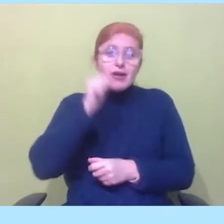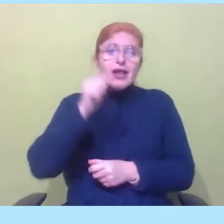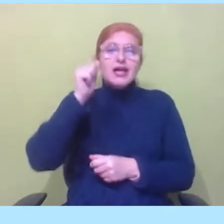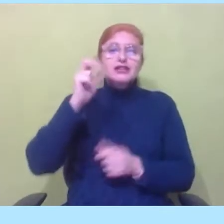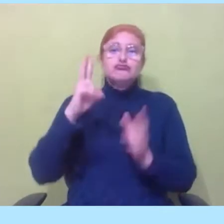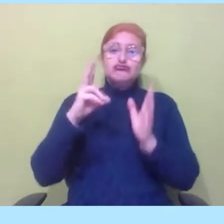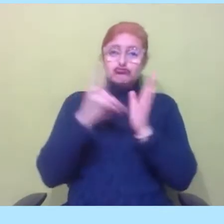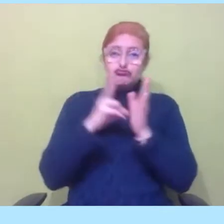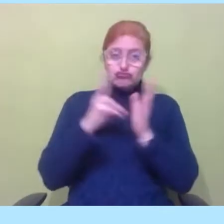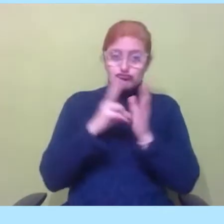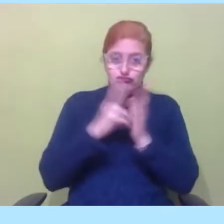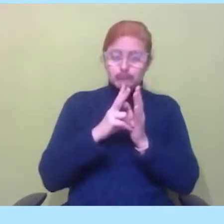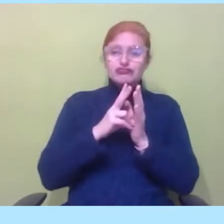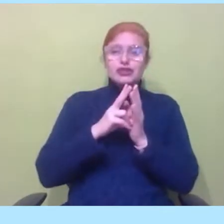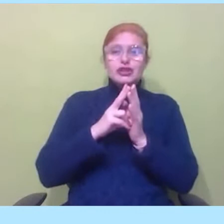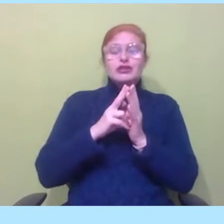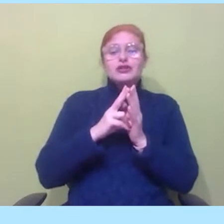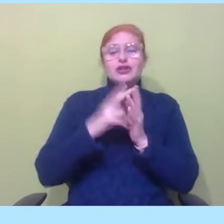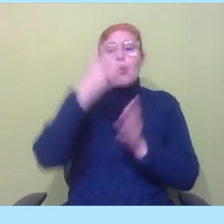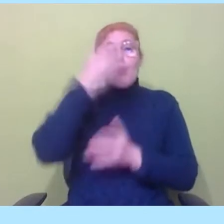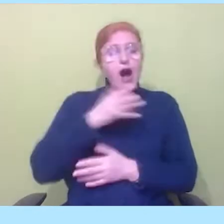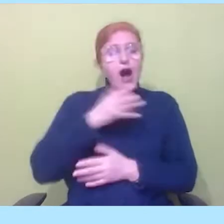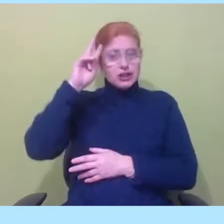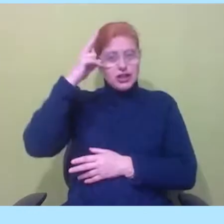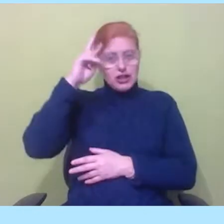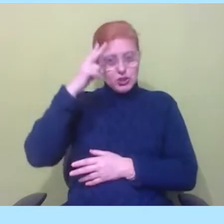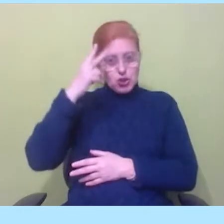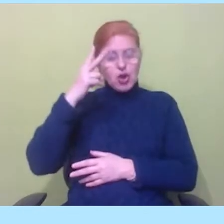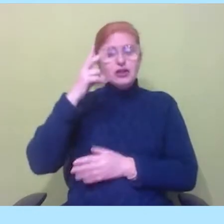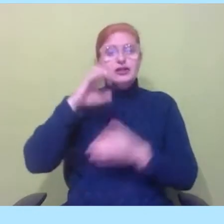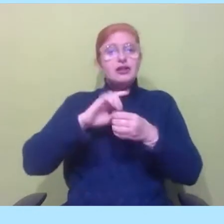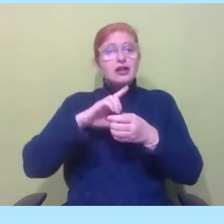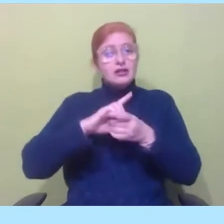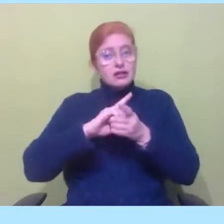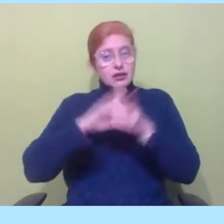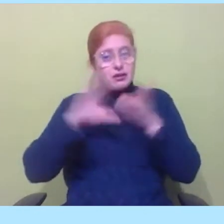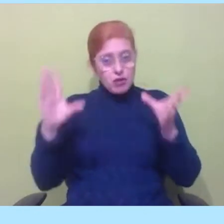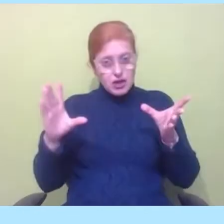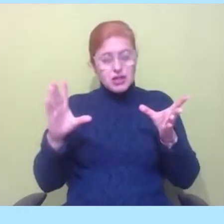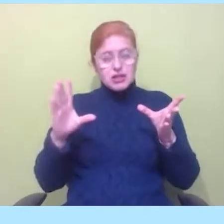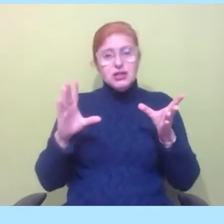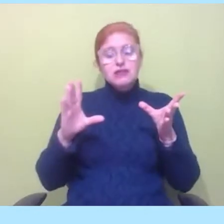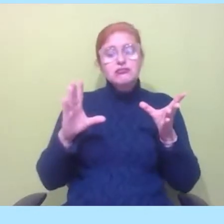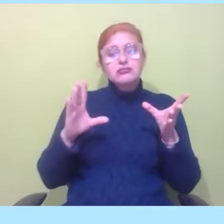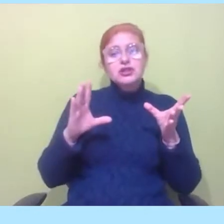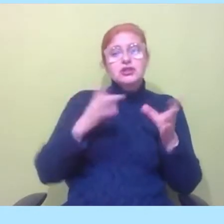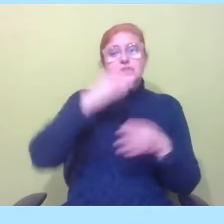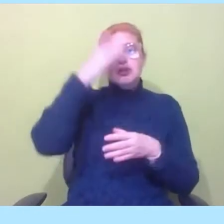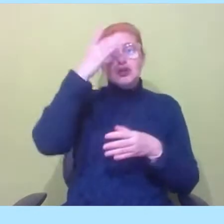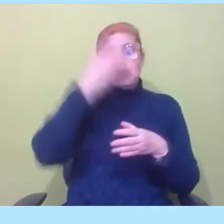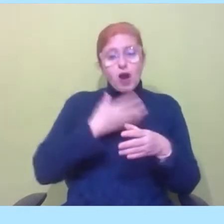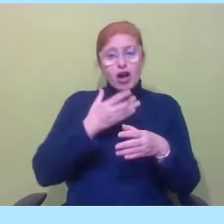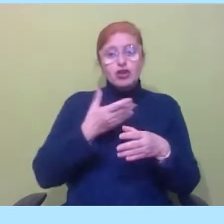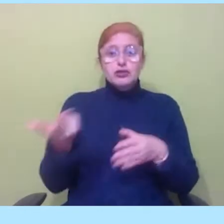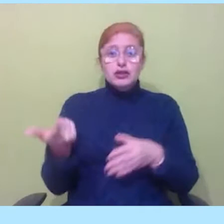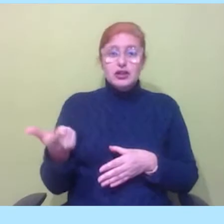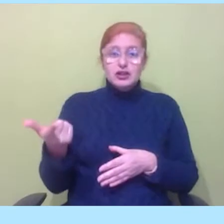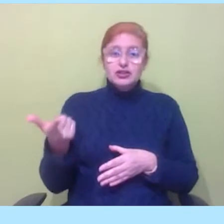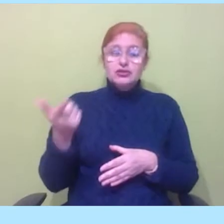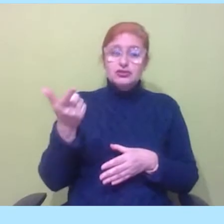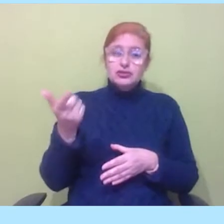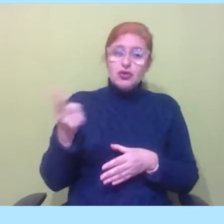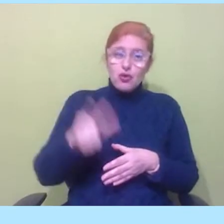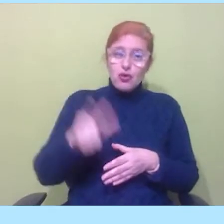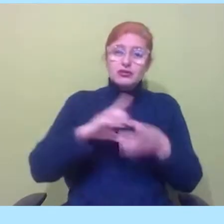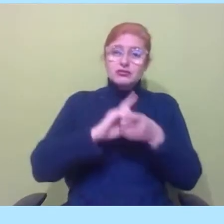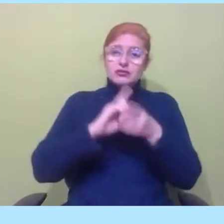história da redemocratização, e antes muito menos, mas da redemocratização para cá, a gente está isso hoje